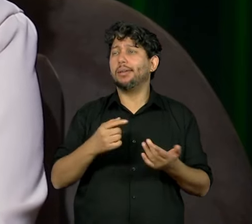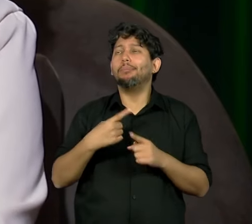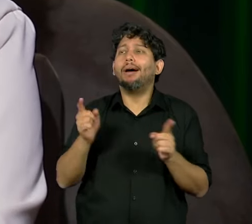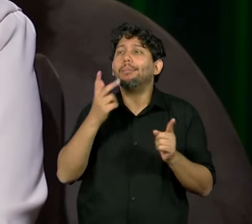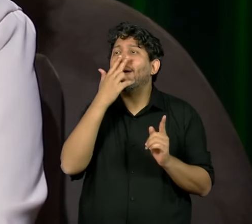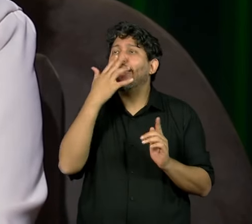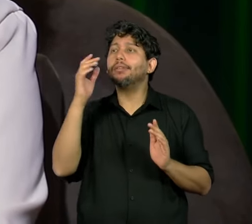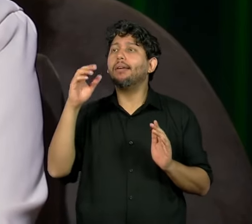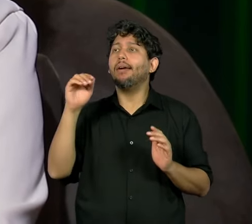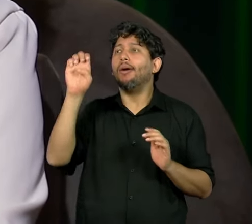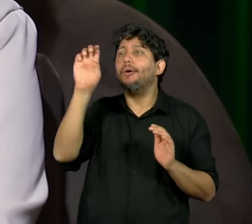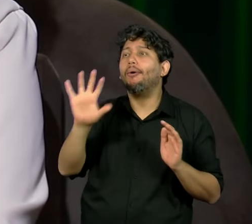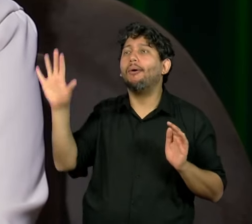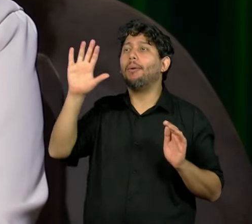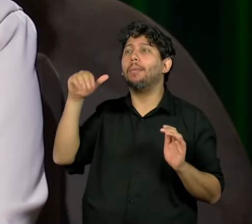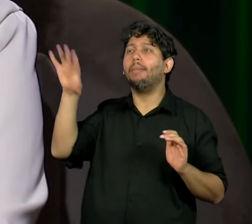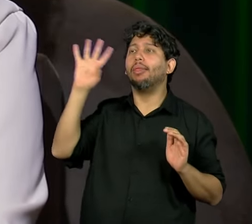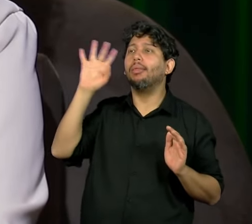Eurocêntrico. Então,